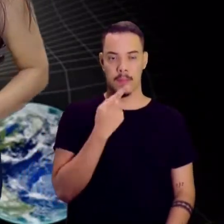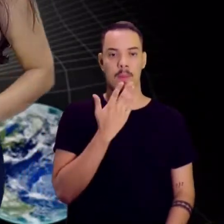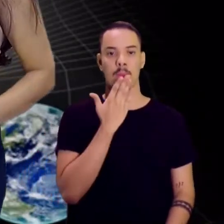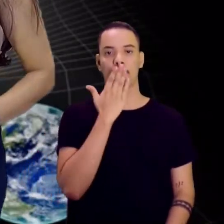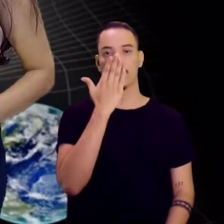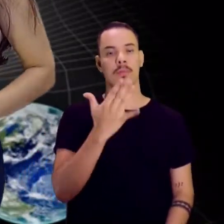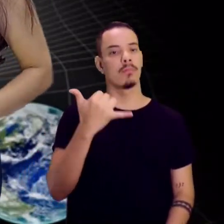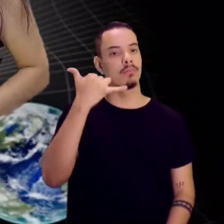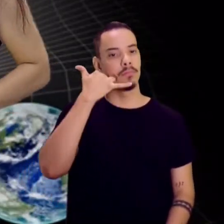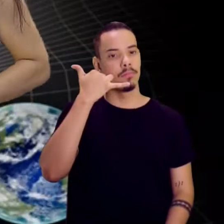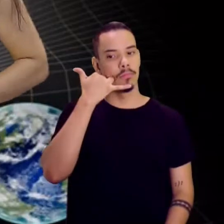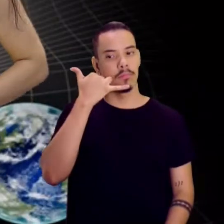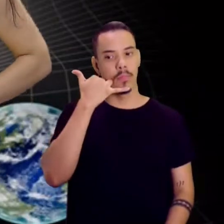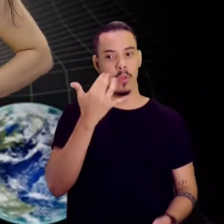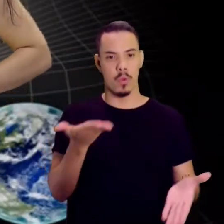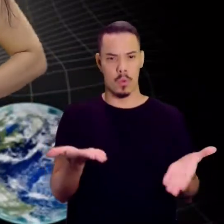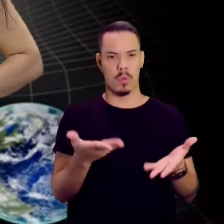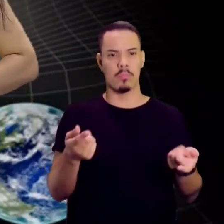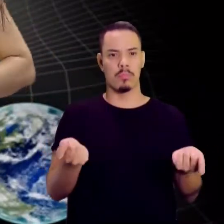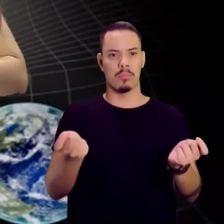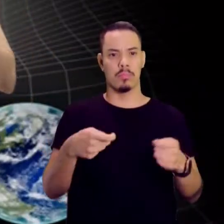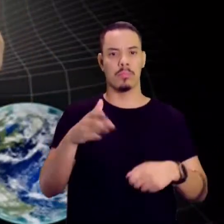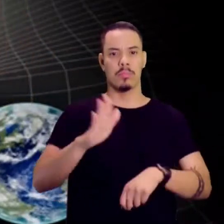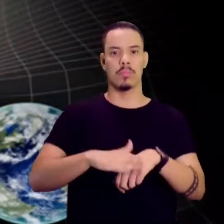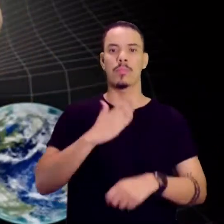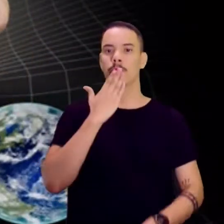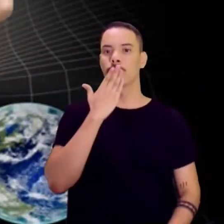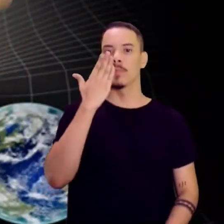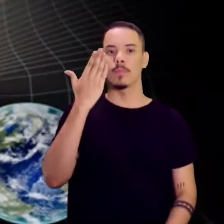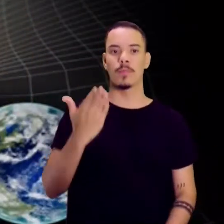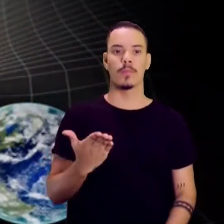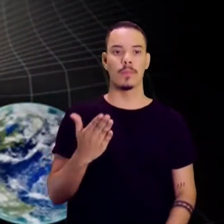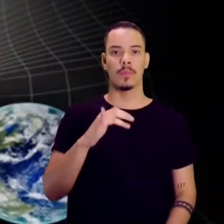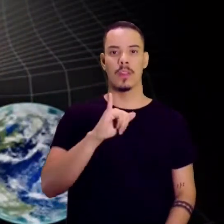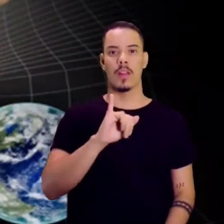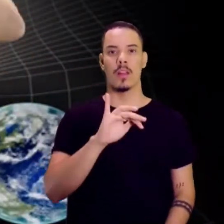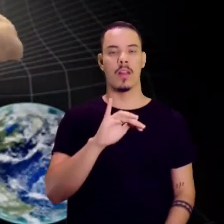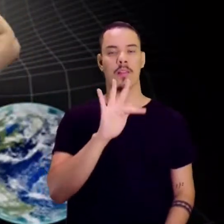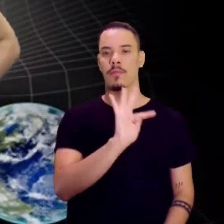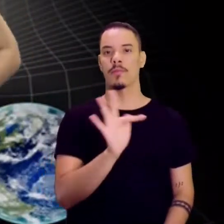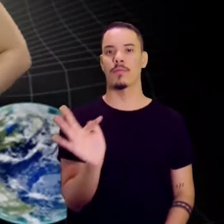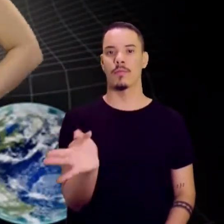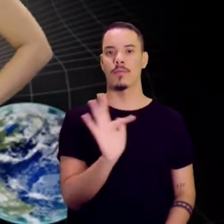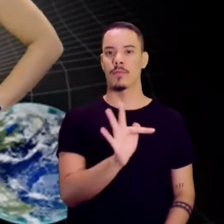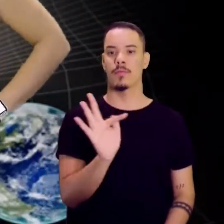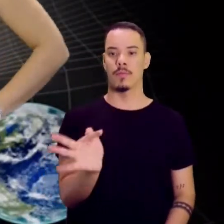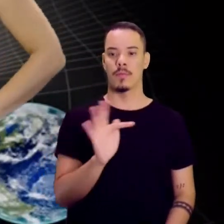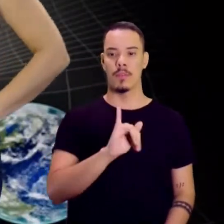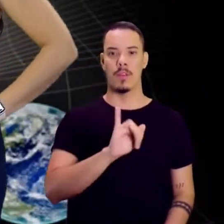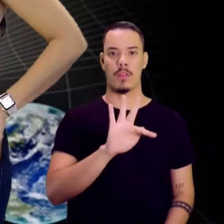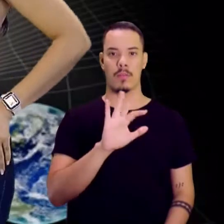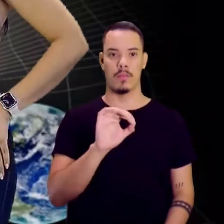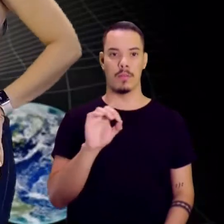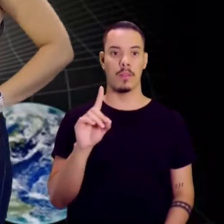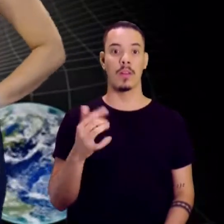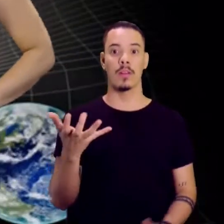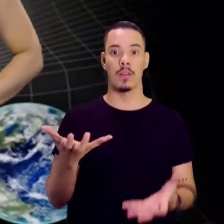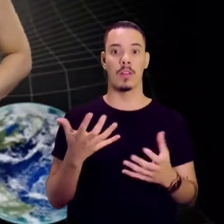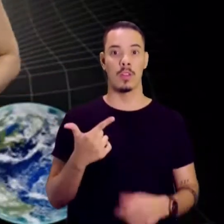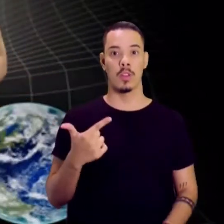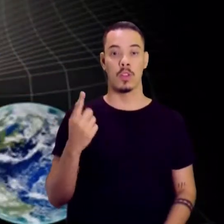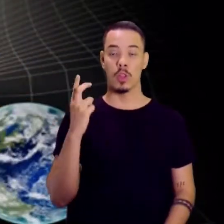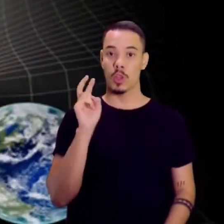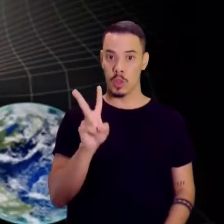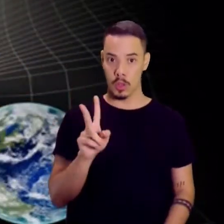por telefone, não tem hoje, você pode pedir, fazer delivery, pedidos, né? Os delivery. Eu quero 2 quilos de batatinha. Aí o